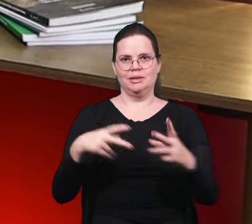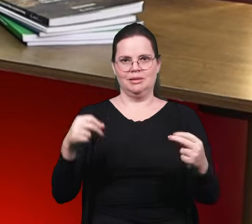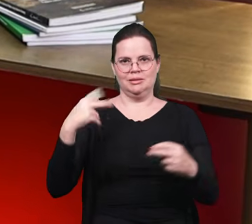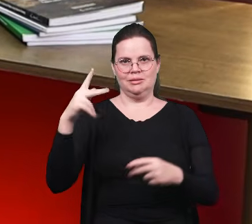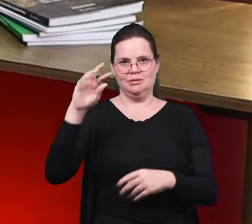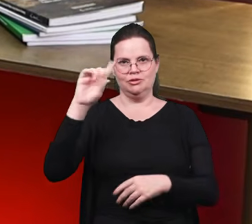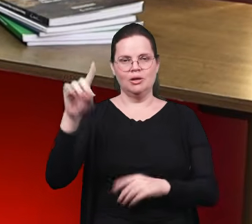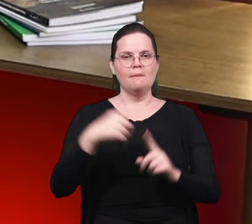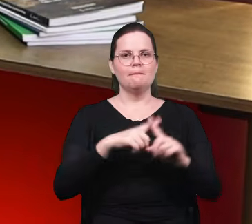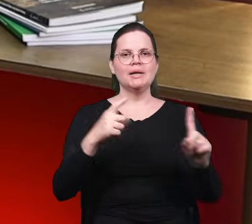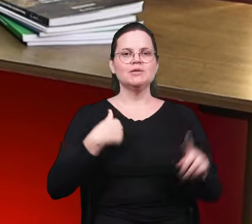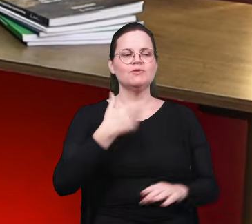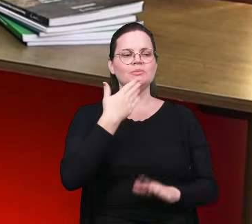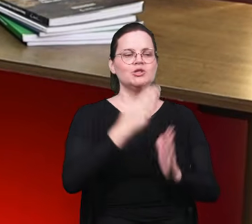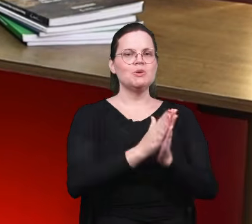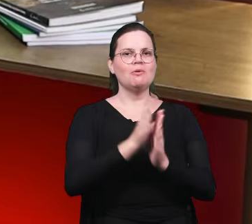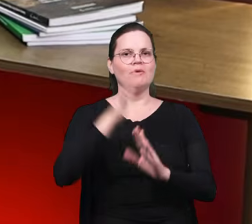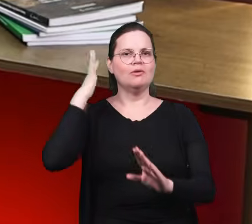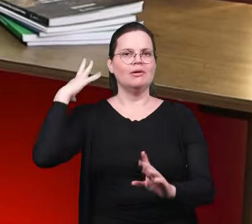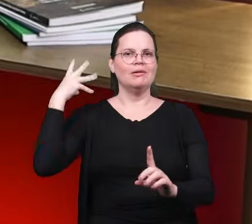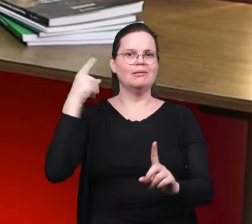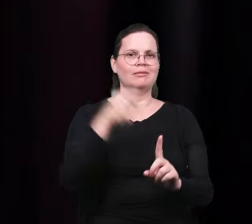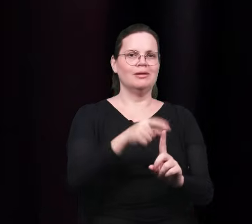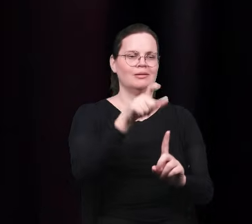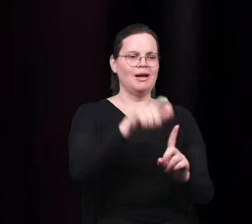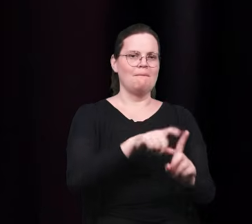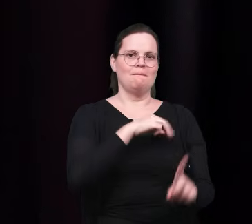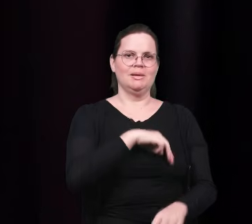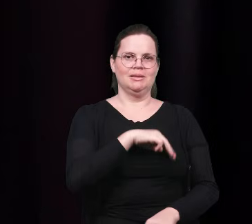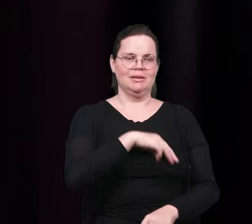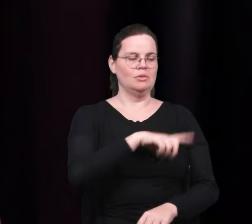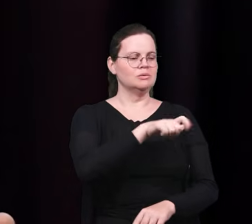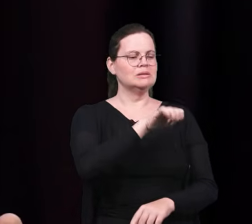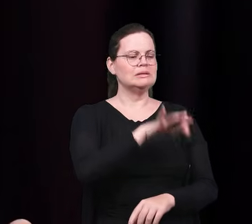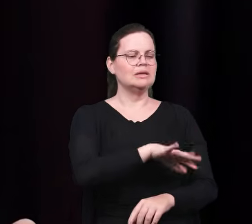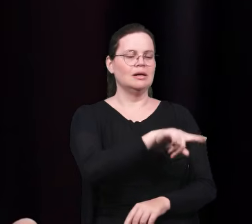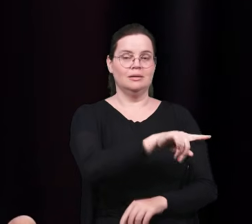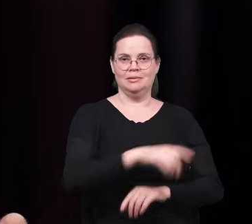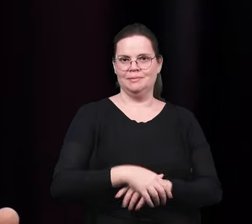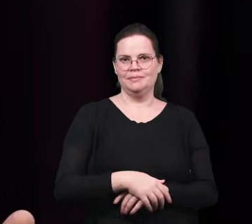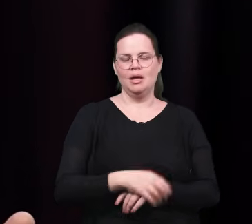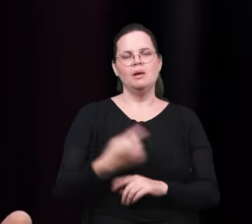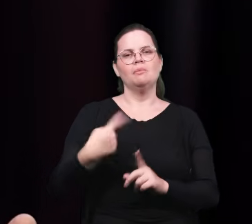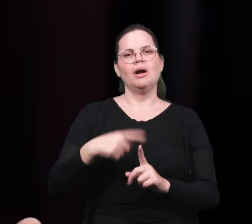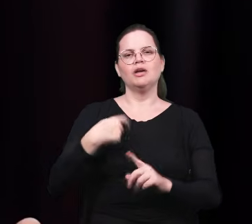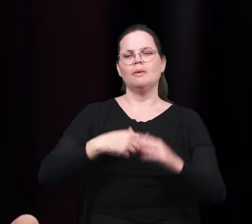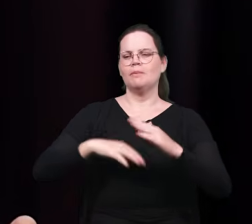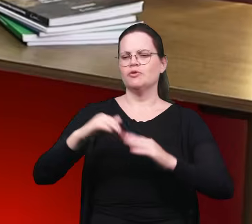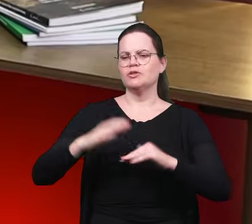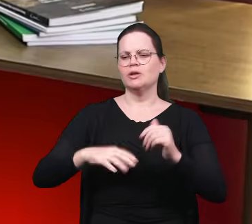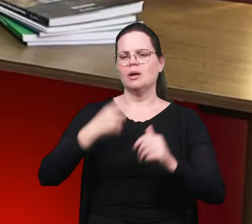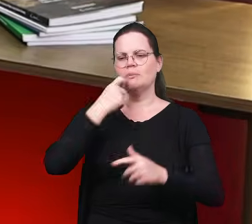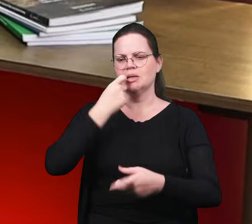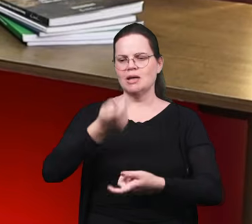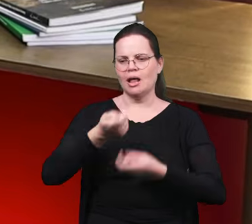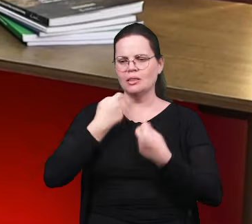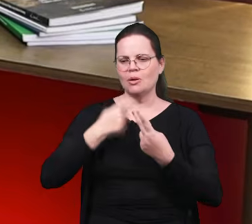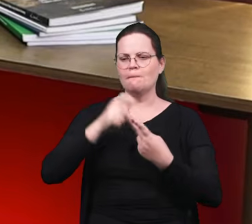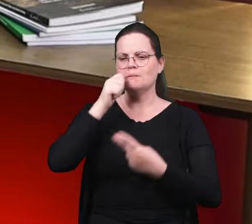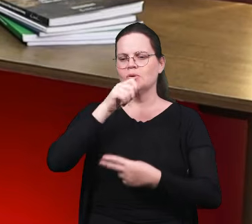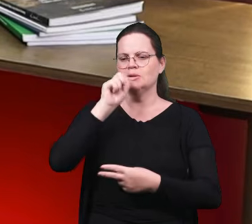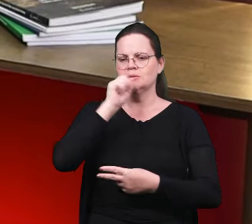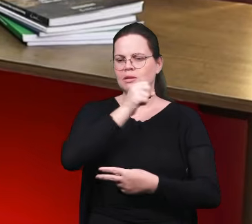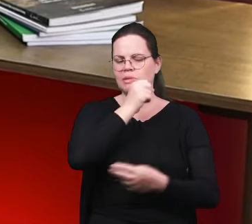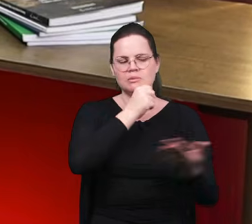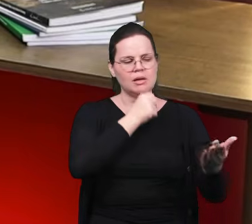da biografia de Mateus. Quem era esse homem, né? Sim. Nós estamos acostumados aqui com os pescadores, né, com a mulher samaritana, mas quem foi